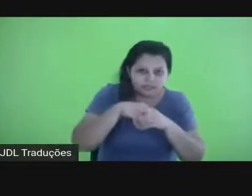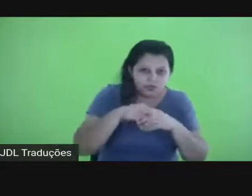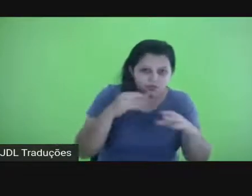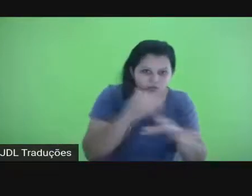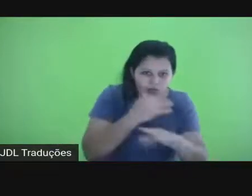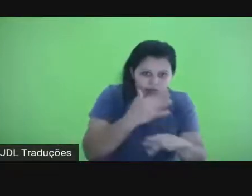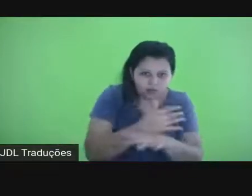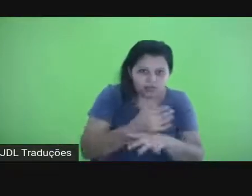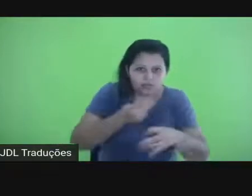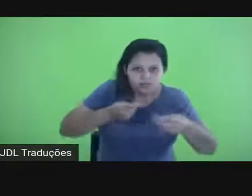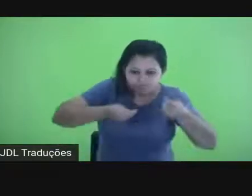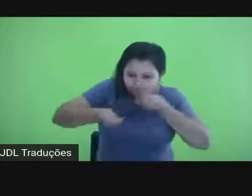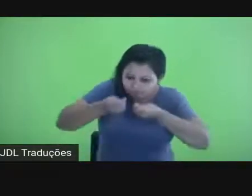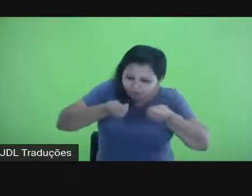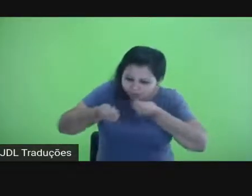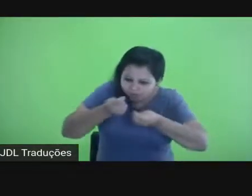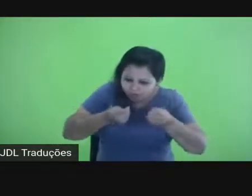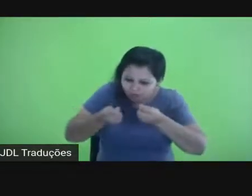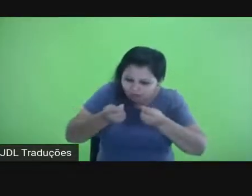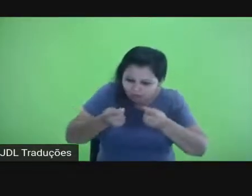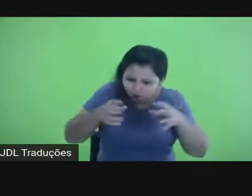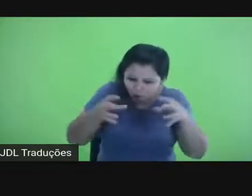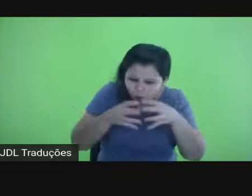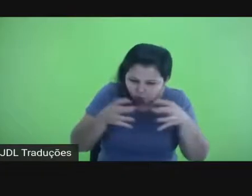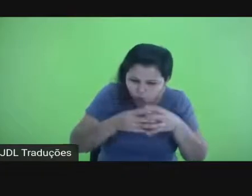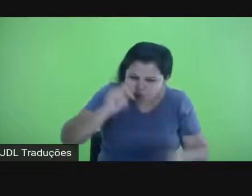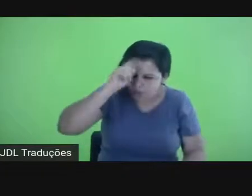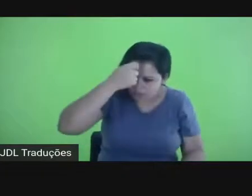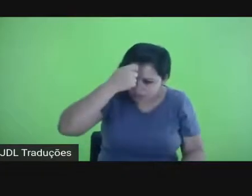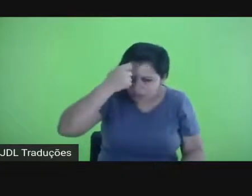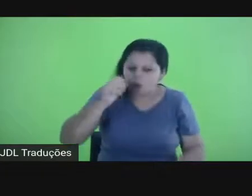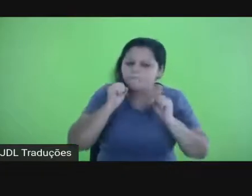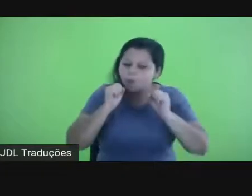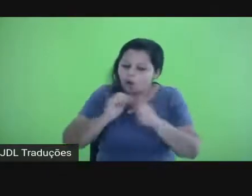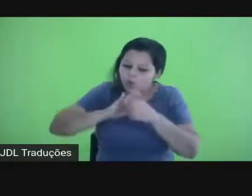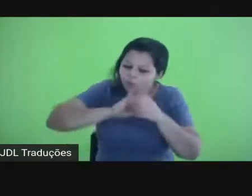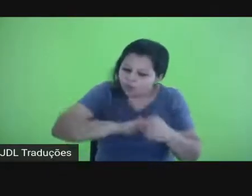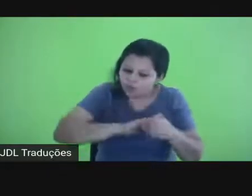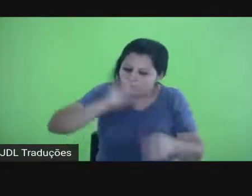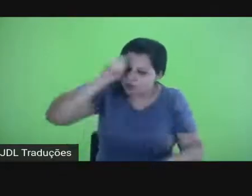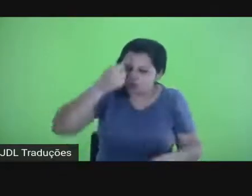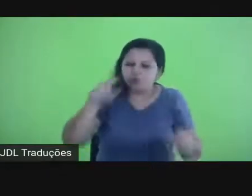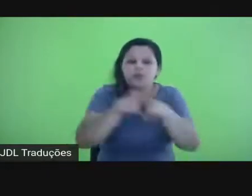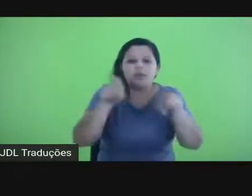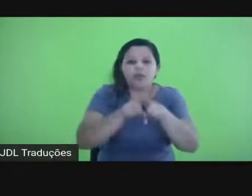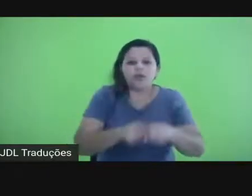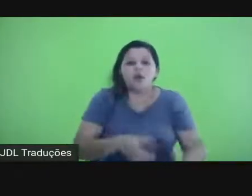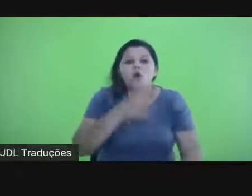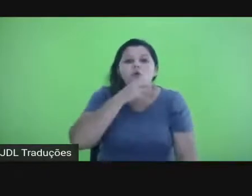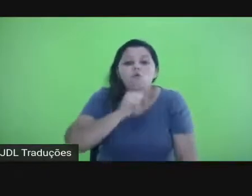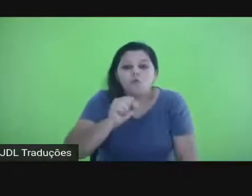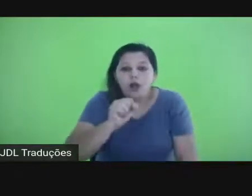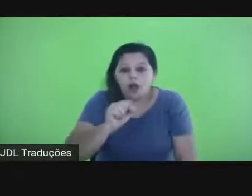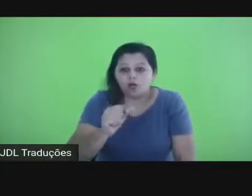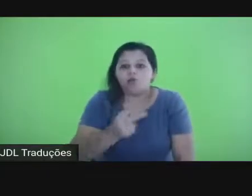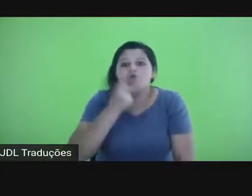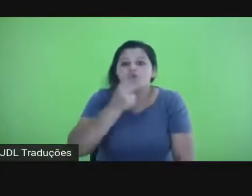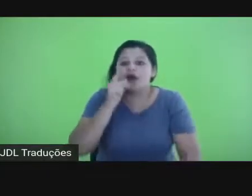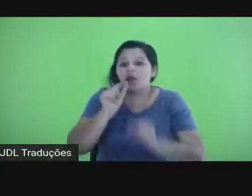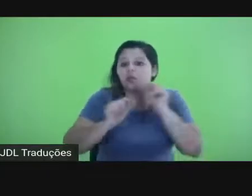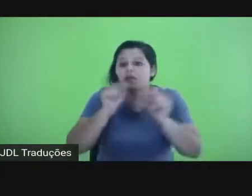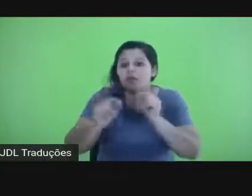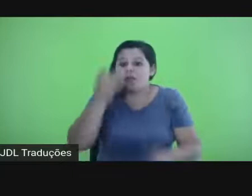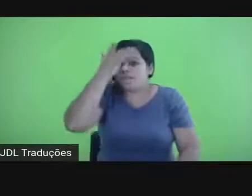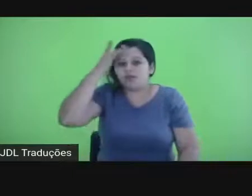com a branquitude e pode oprimir o outro negro também. O Paulo Freire vai chamar isso de suboppressores, que são pessoas que não têm um